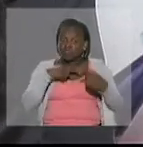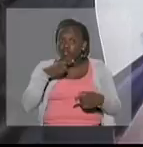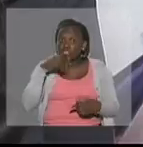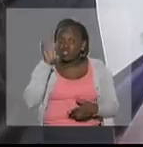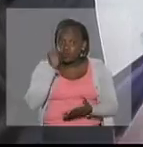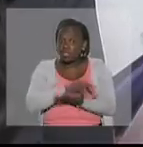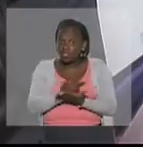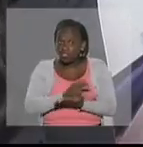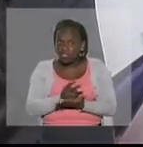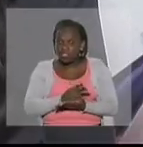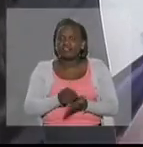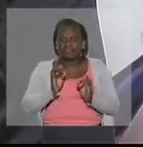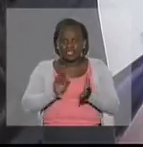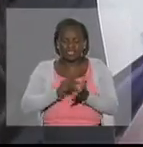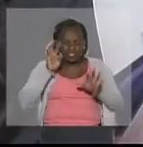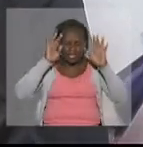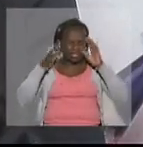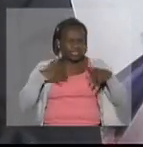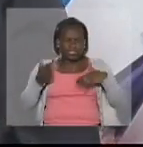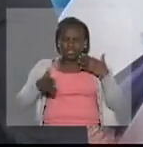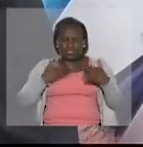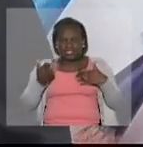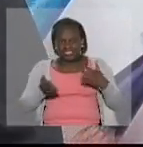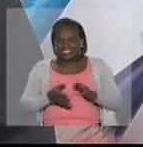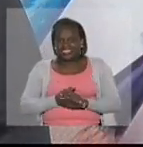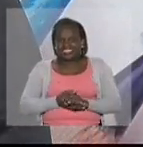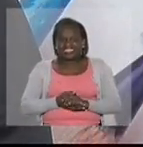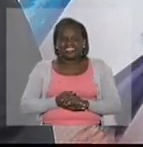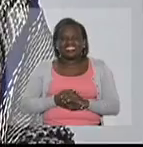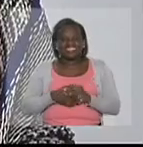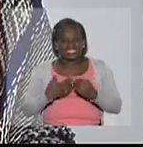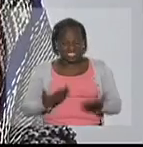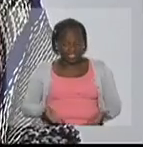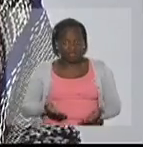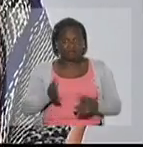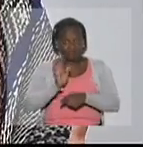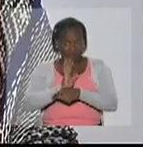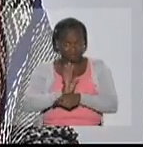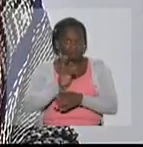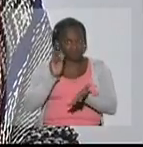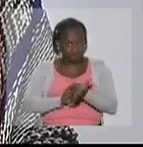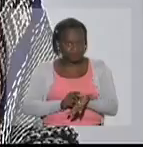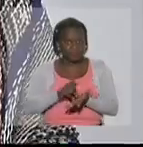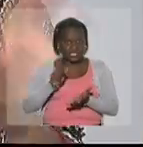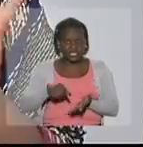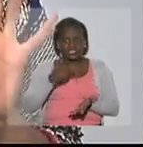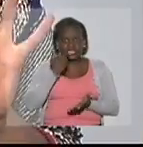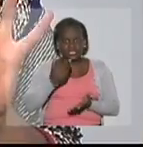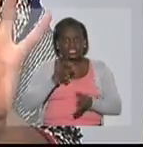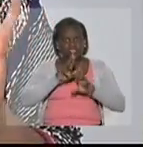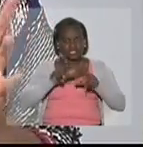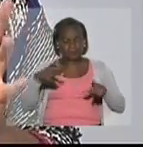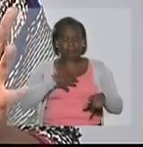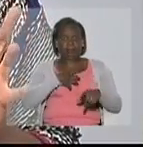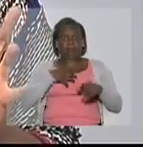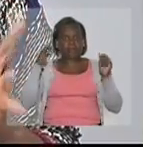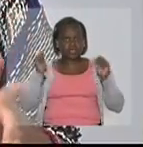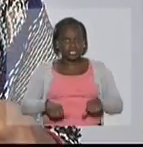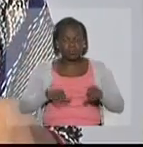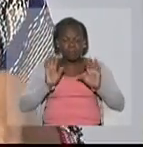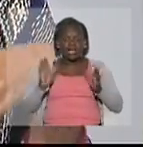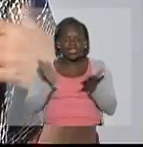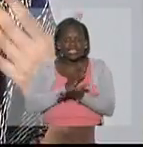negócios depois não vai conseguir dormir tinha pesadelo mesmo mas continua contando fala não então o filme realmente é uma é uma linguagem que é mais